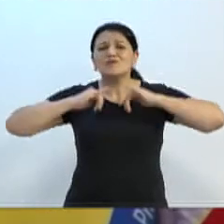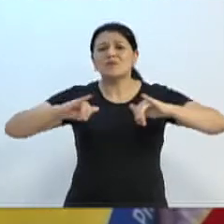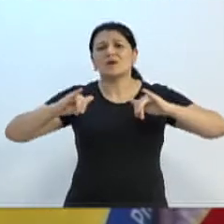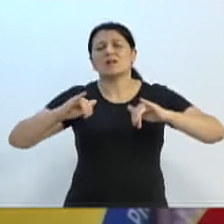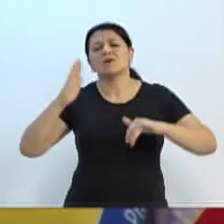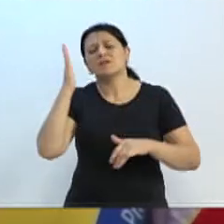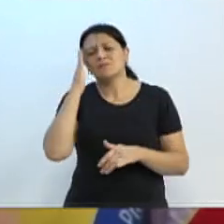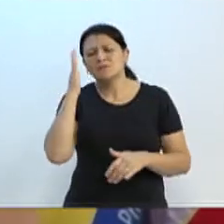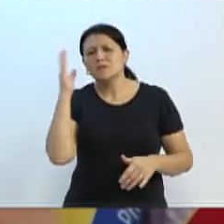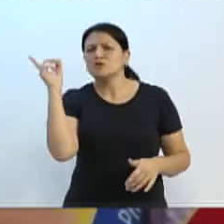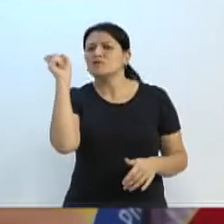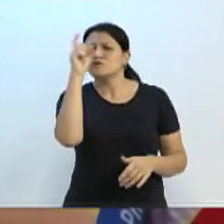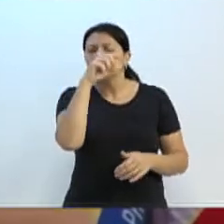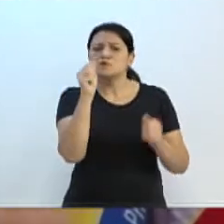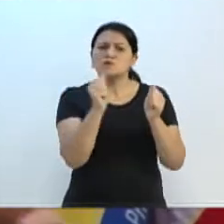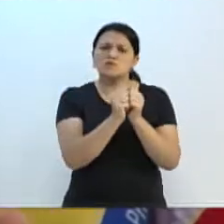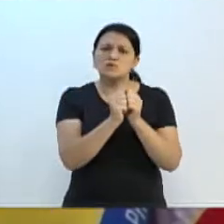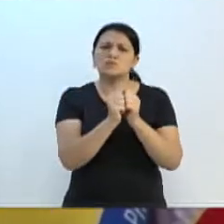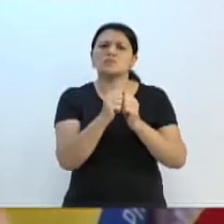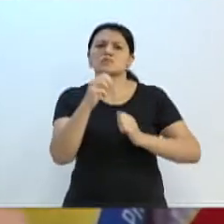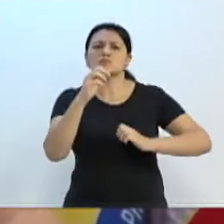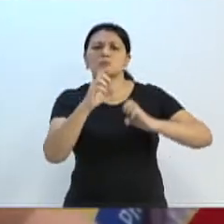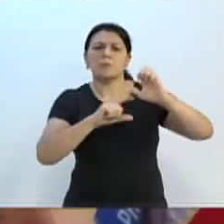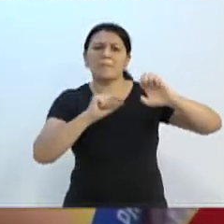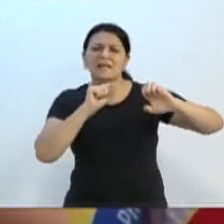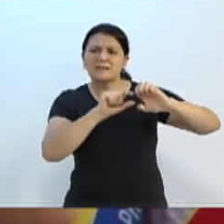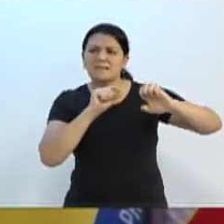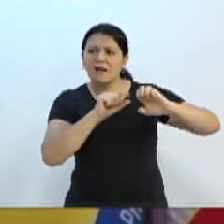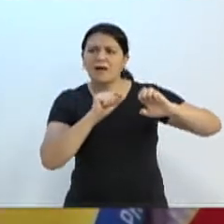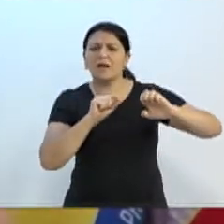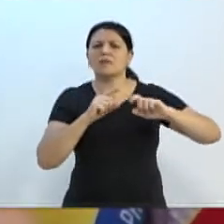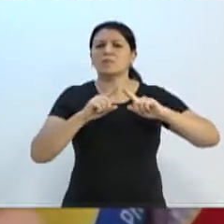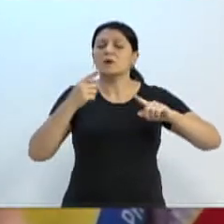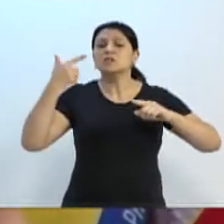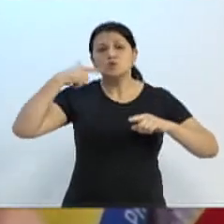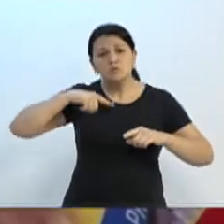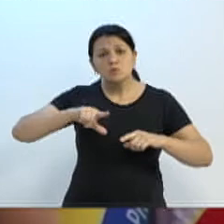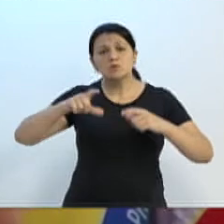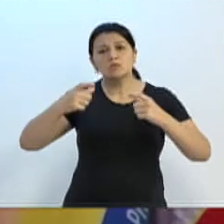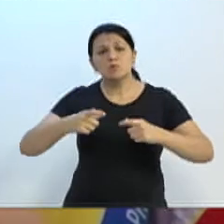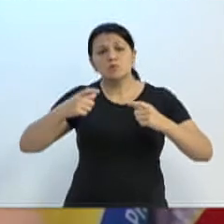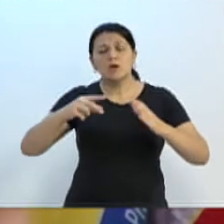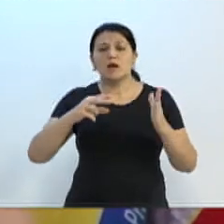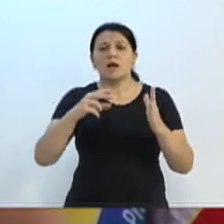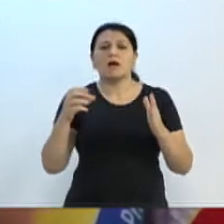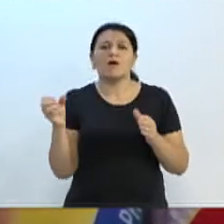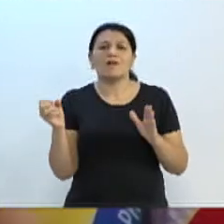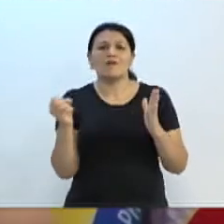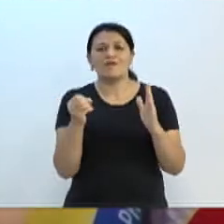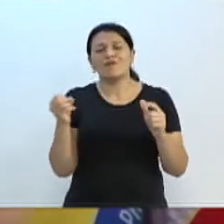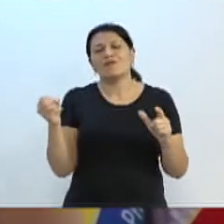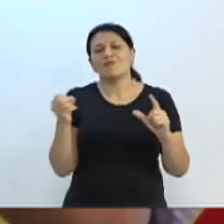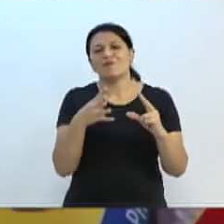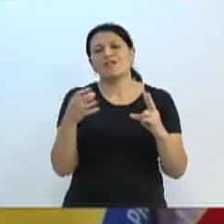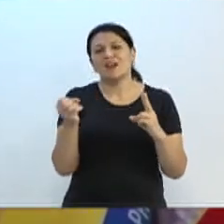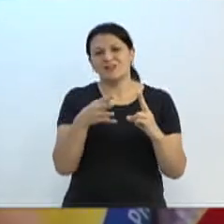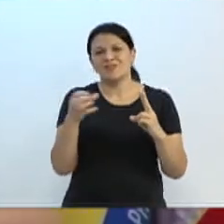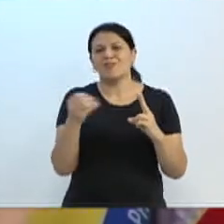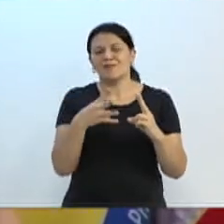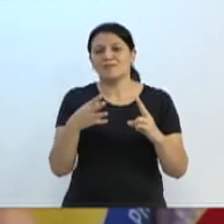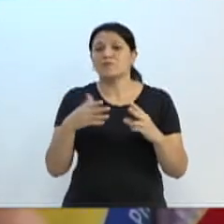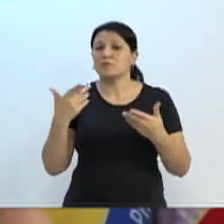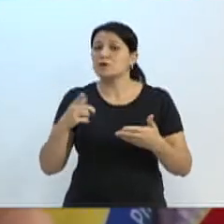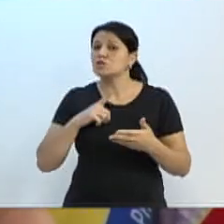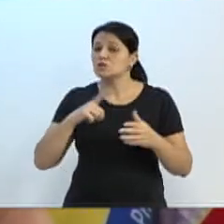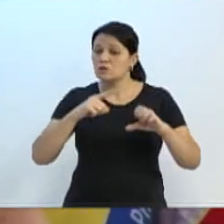essa construção com o empresariado, nós conseguimos, inclusive, tem alguns espaços, como na Vila Nova, onde alguns empresários procuraram até o gabinete, a gente fez esse